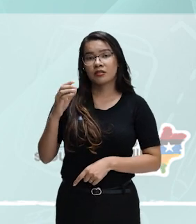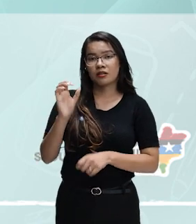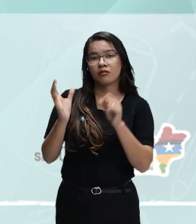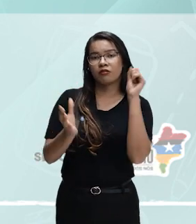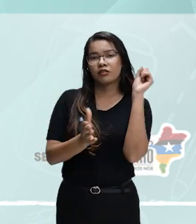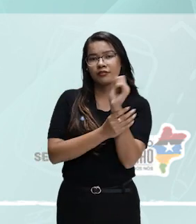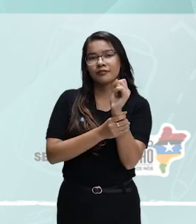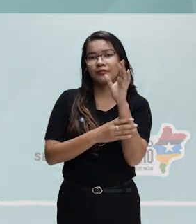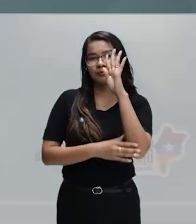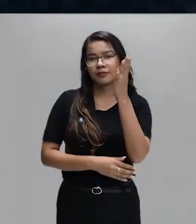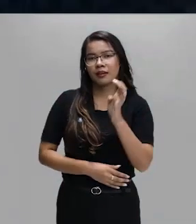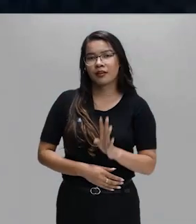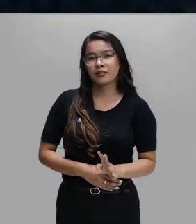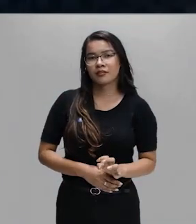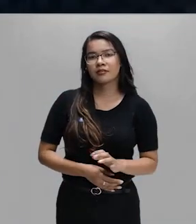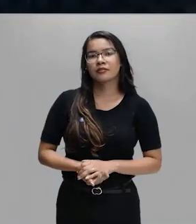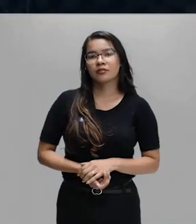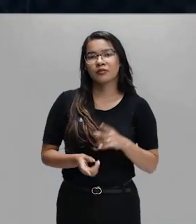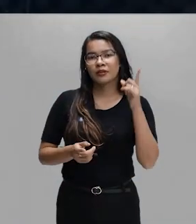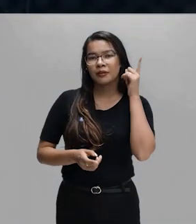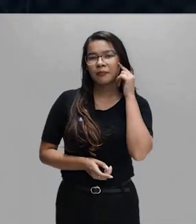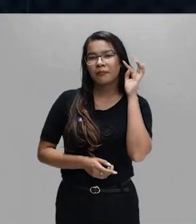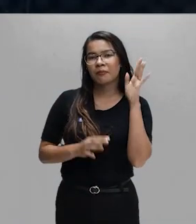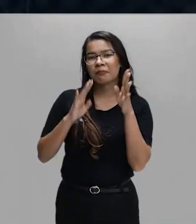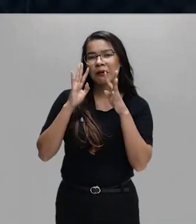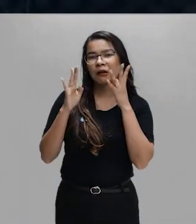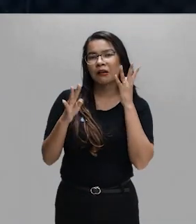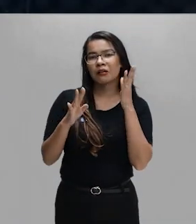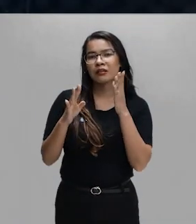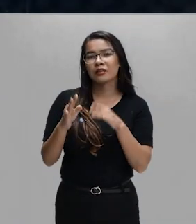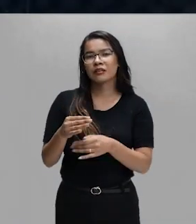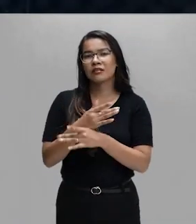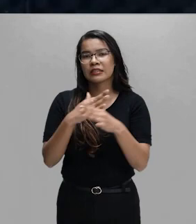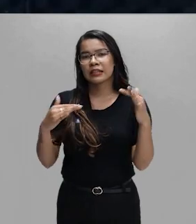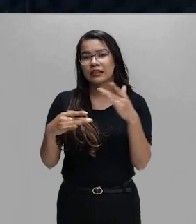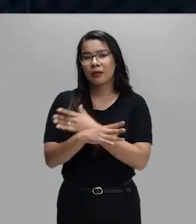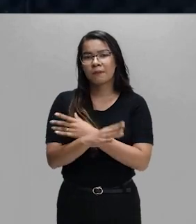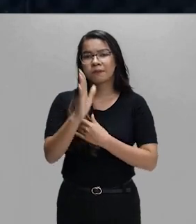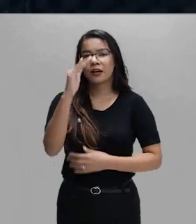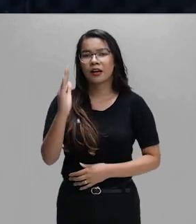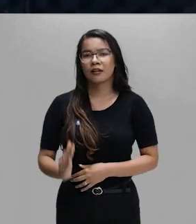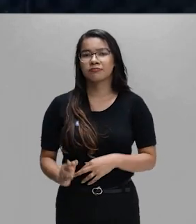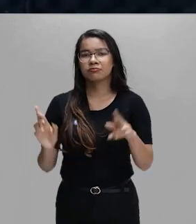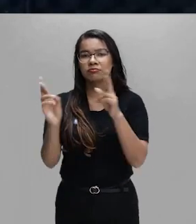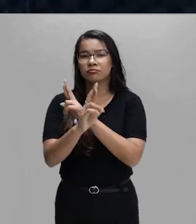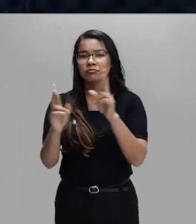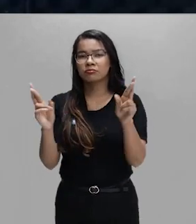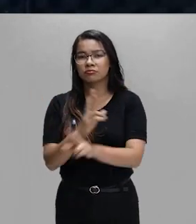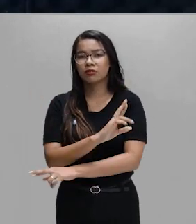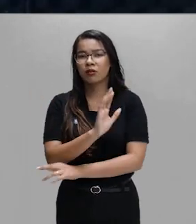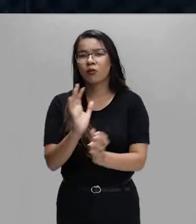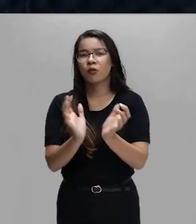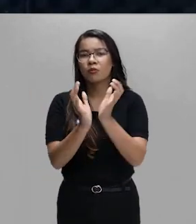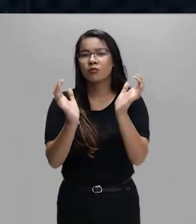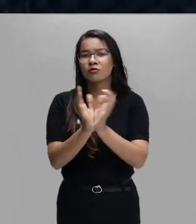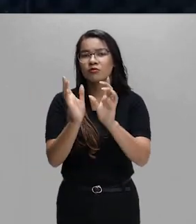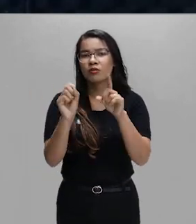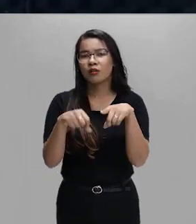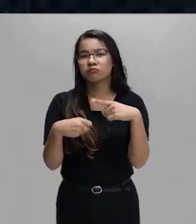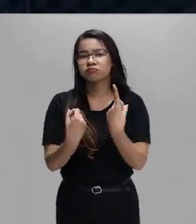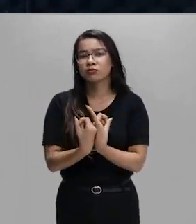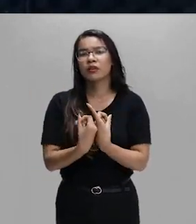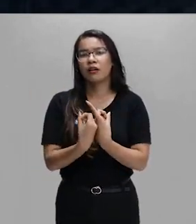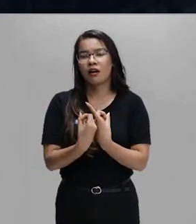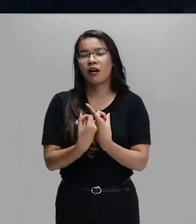e no próprio ideário coletivo, no imaginário do cidadão brasileiro, associar a determinados grupos sociais e condições de vida